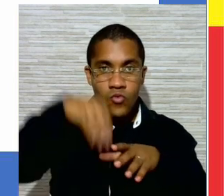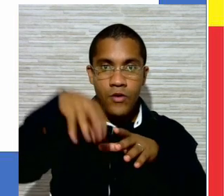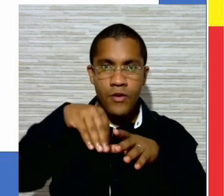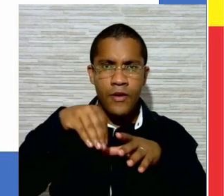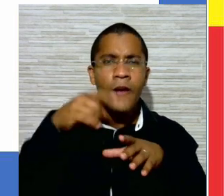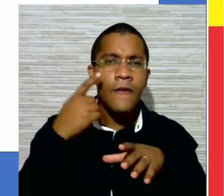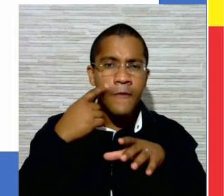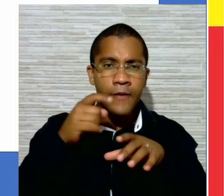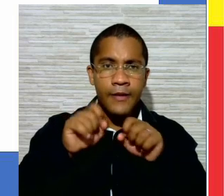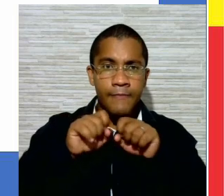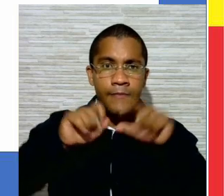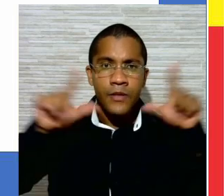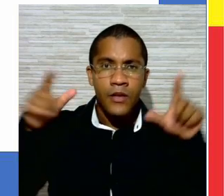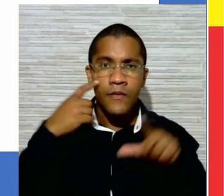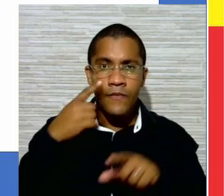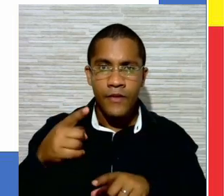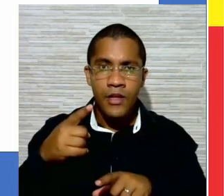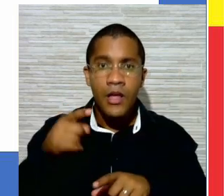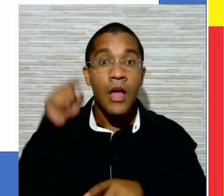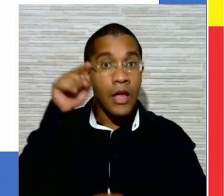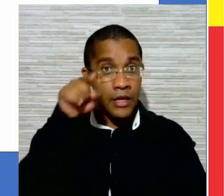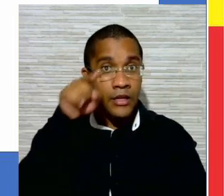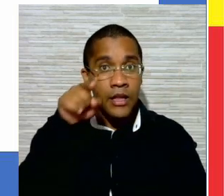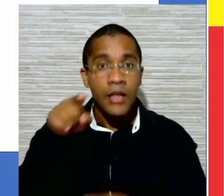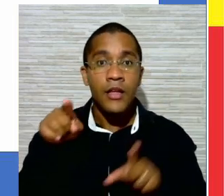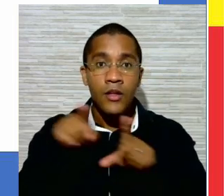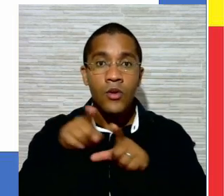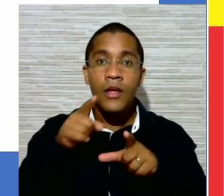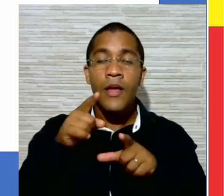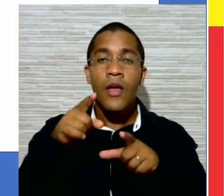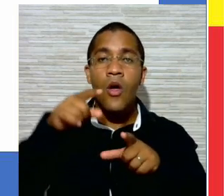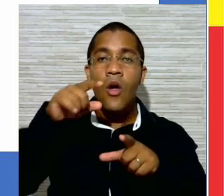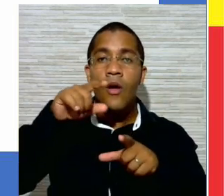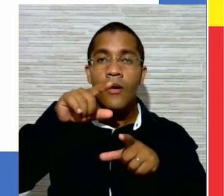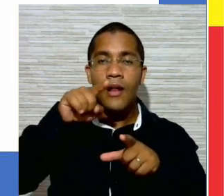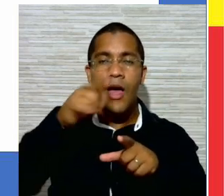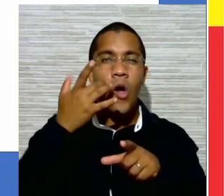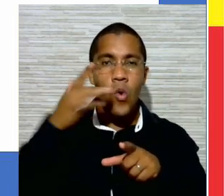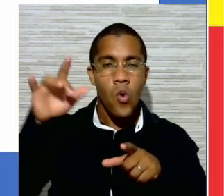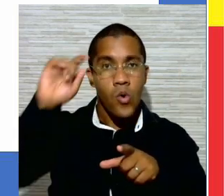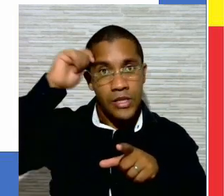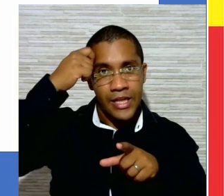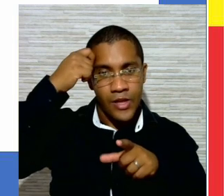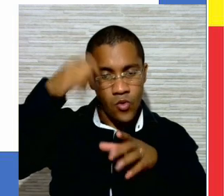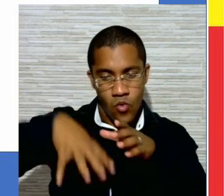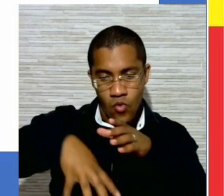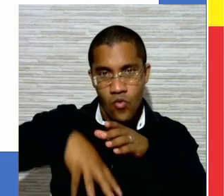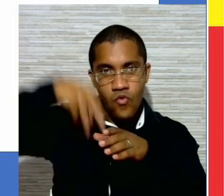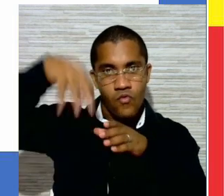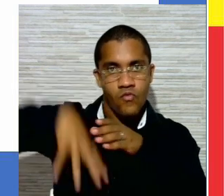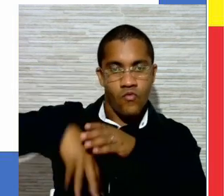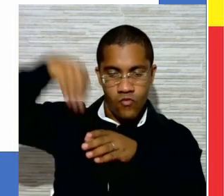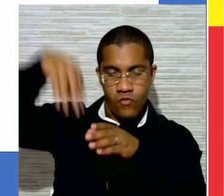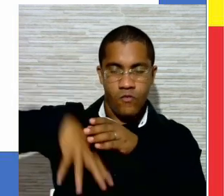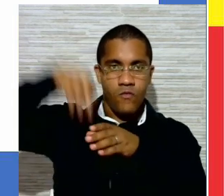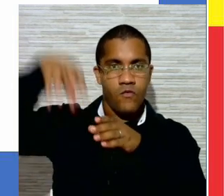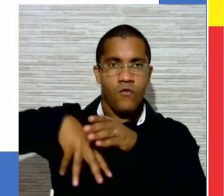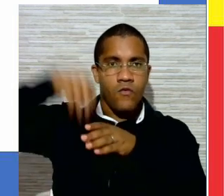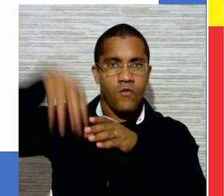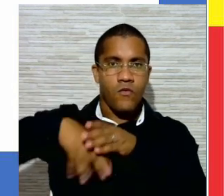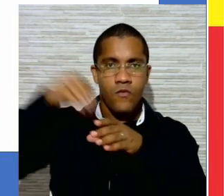tá? Você observa na tela agora uma plataforma, né, de extração desse ouro negro, de extração de petróleo aqui no